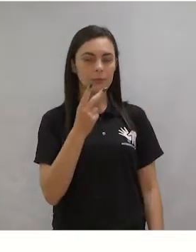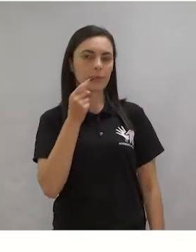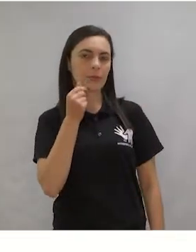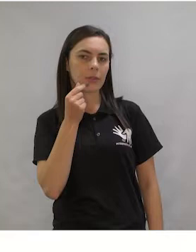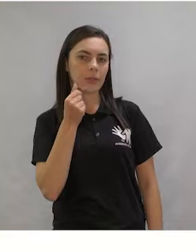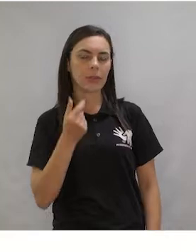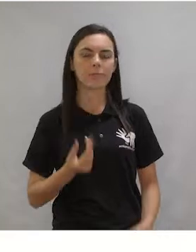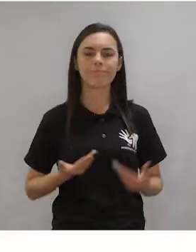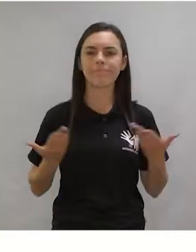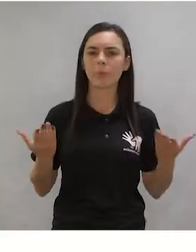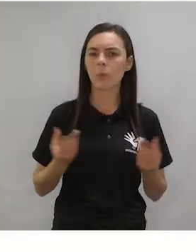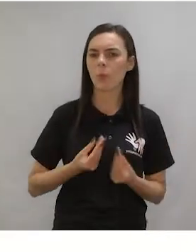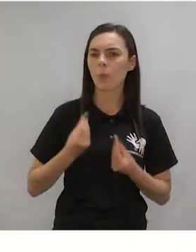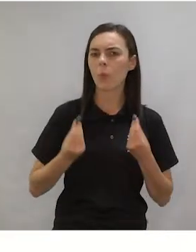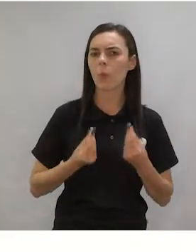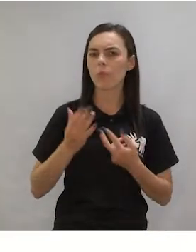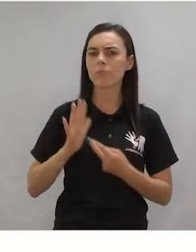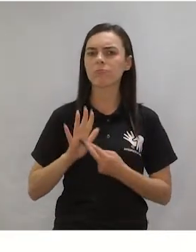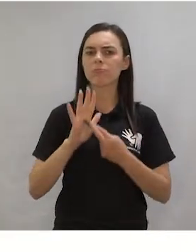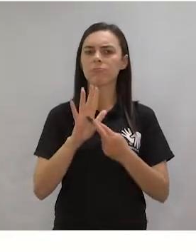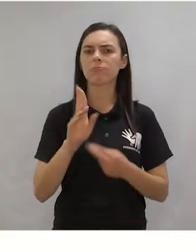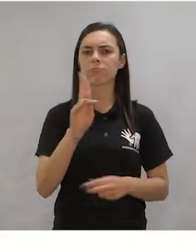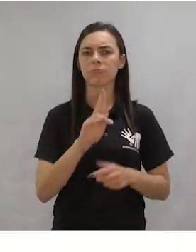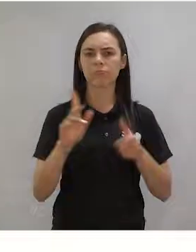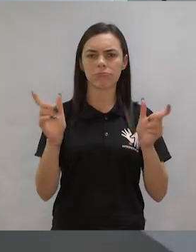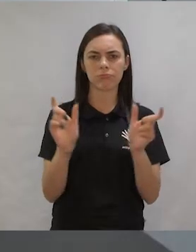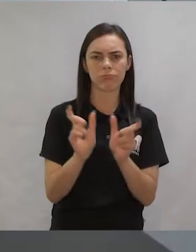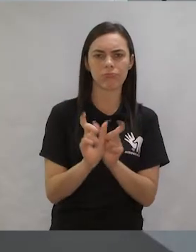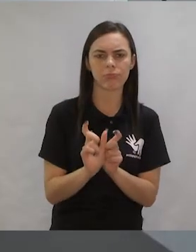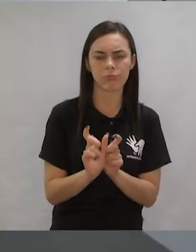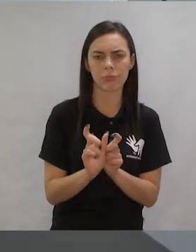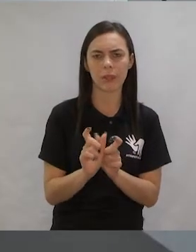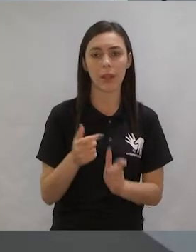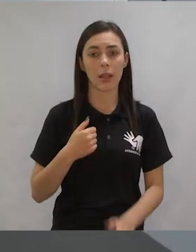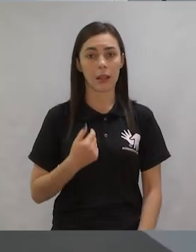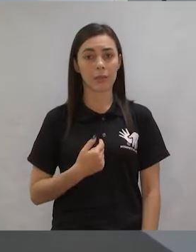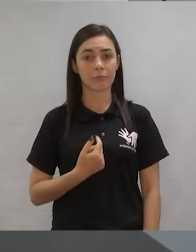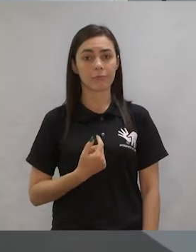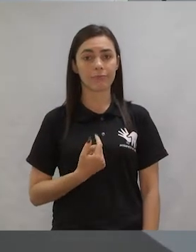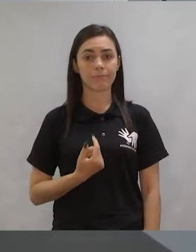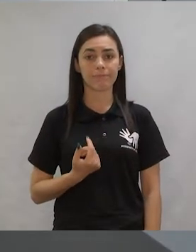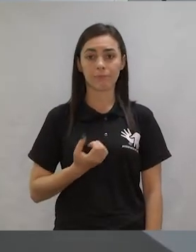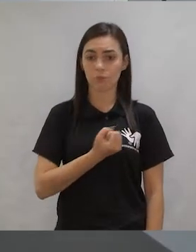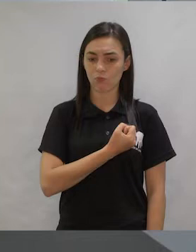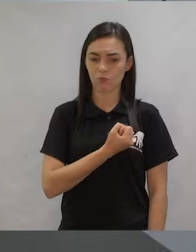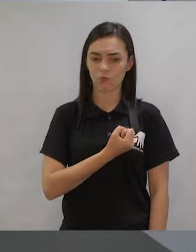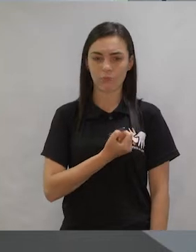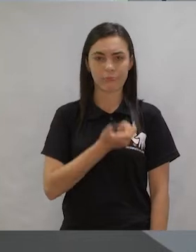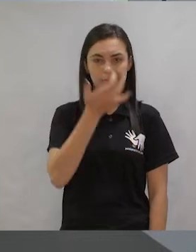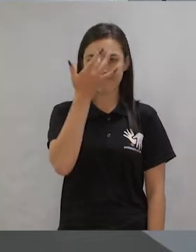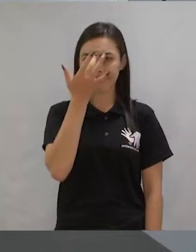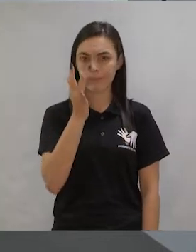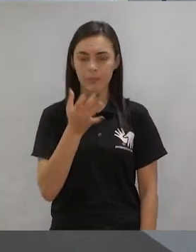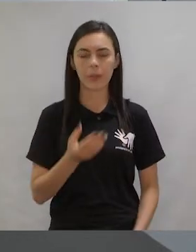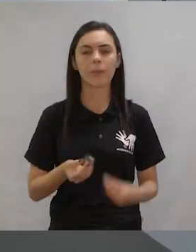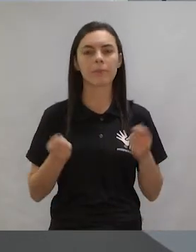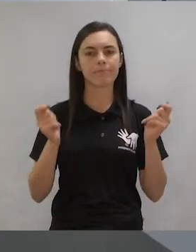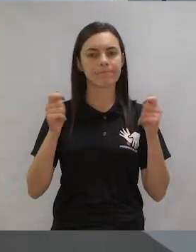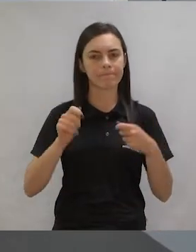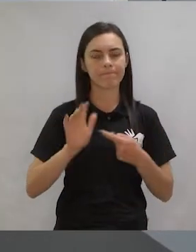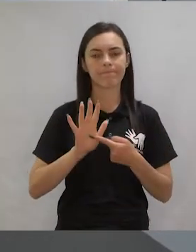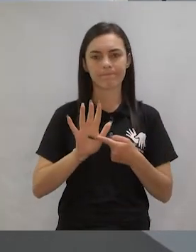lápis. Como será que eu posso representar essa expressão? Eu não tenho os valores. Mas vamos ver?